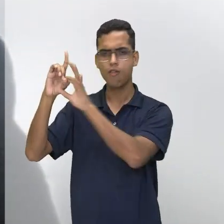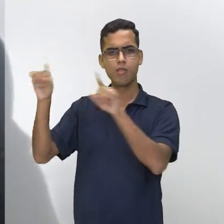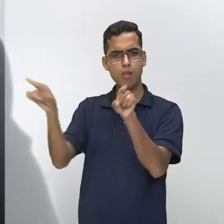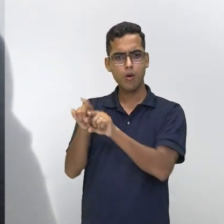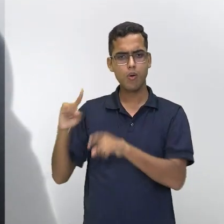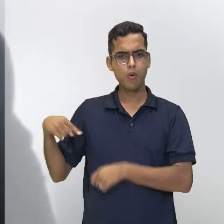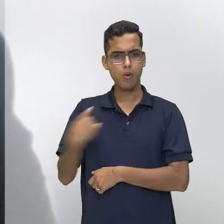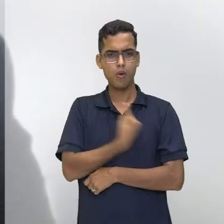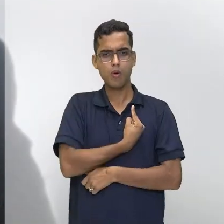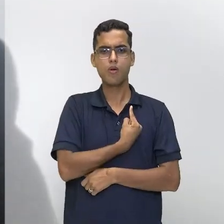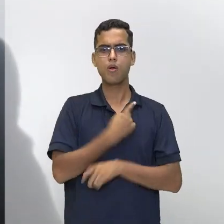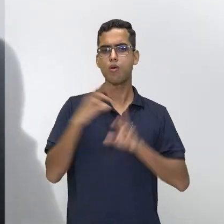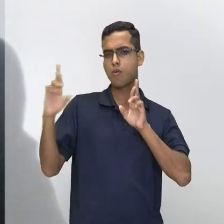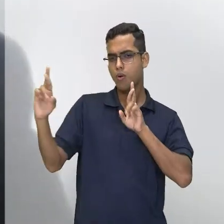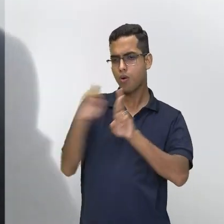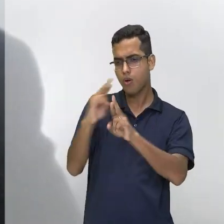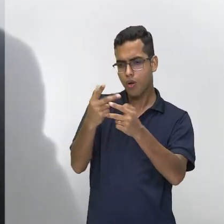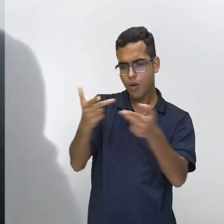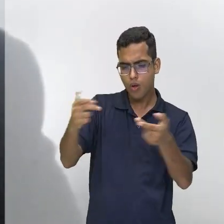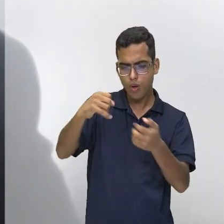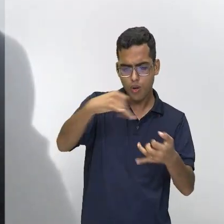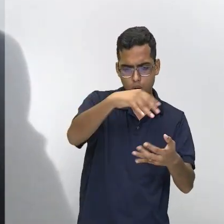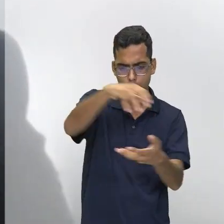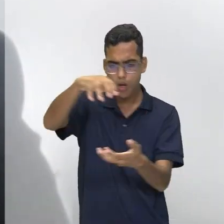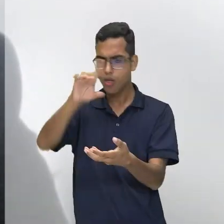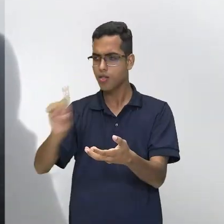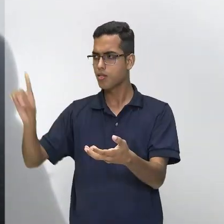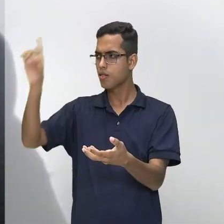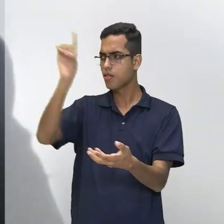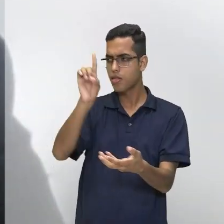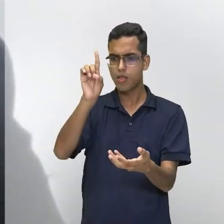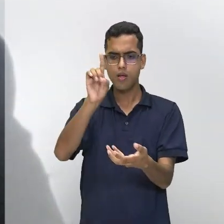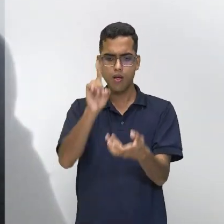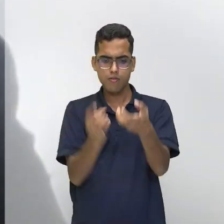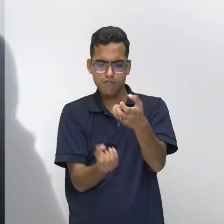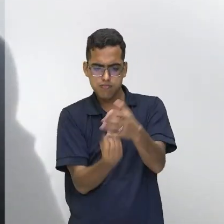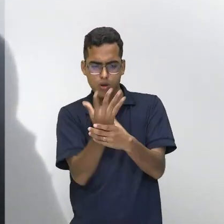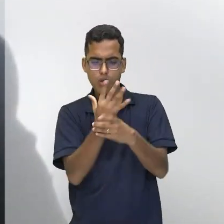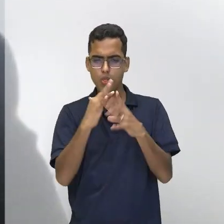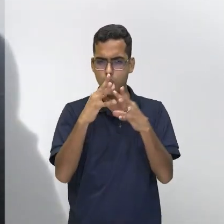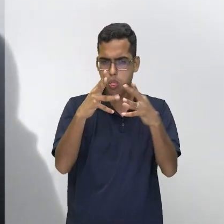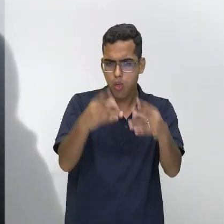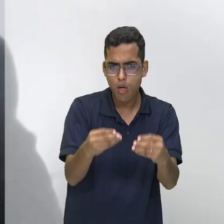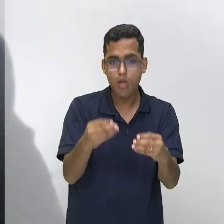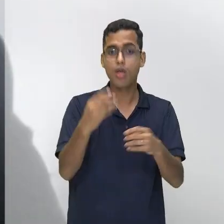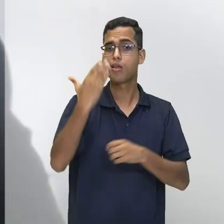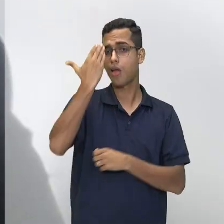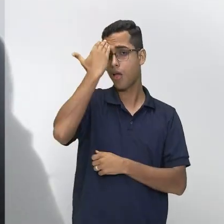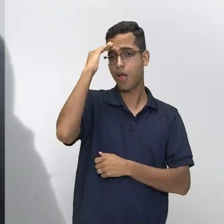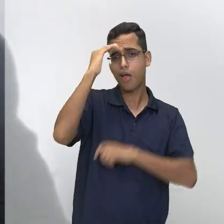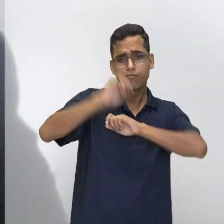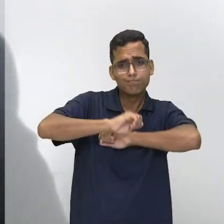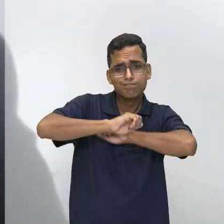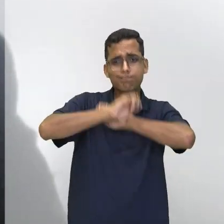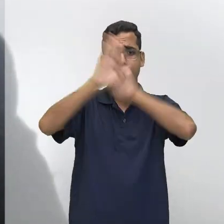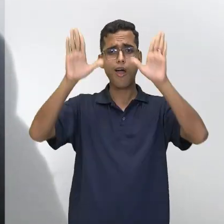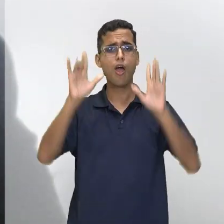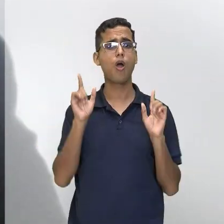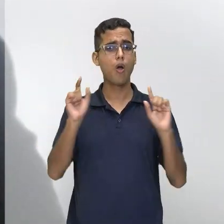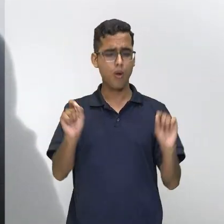como nós nos relacionamos com o mundo criado nos leva a compreender que nós somos